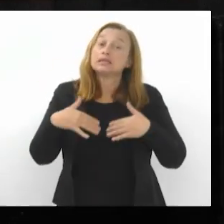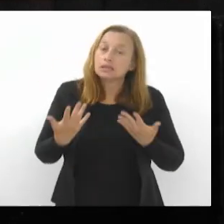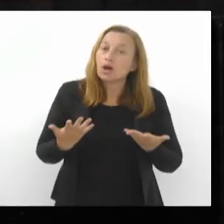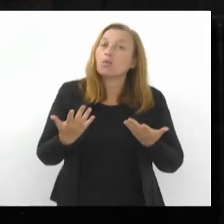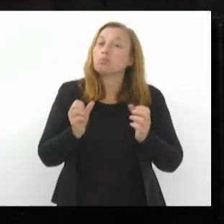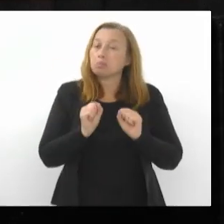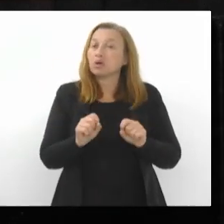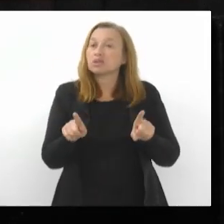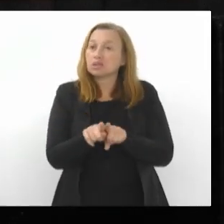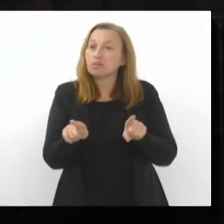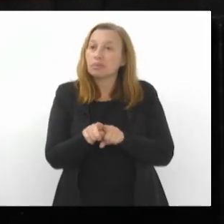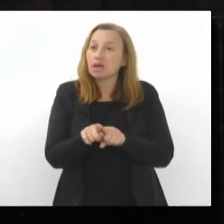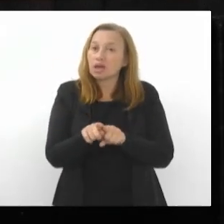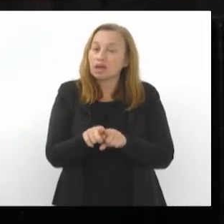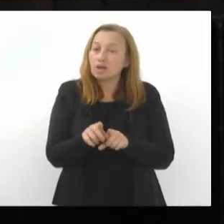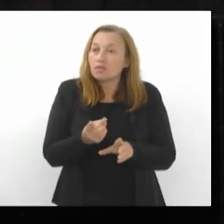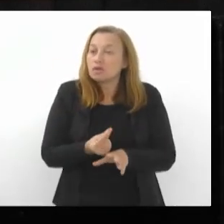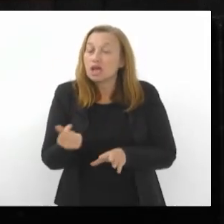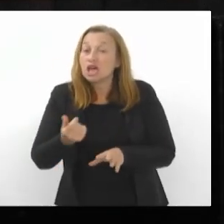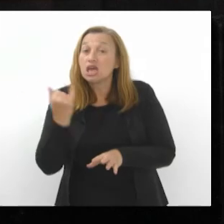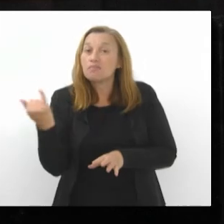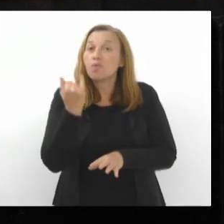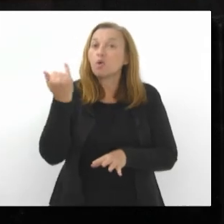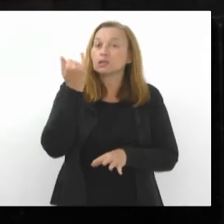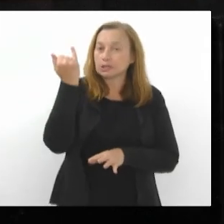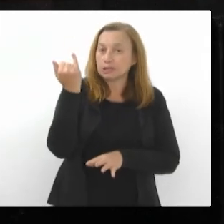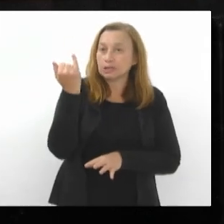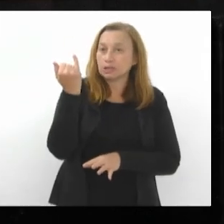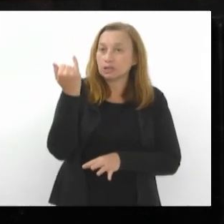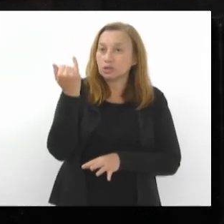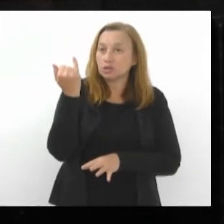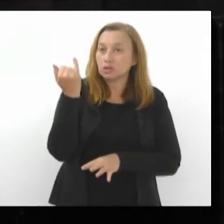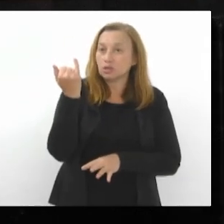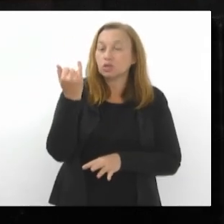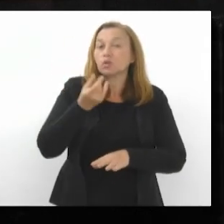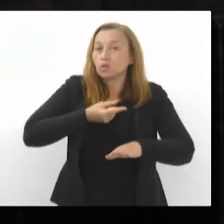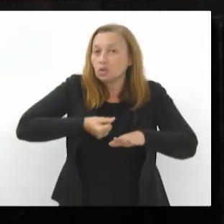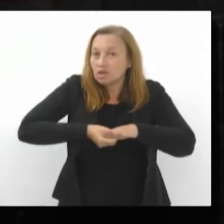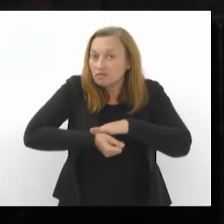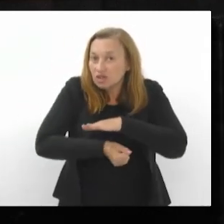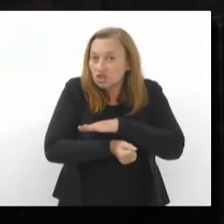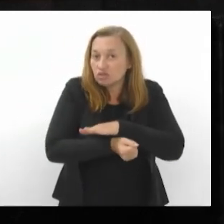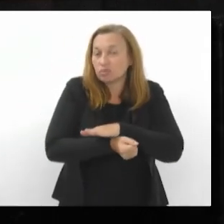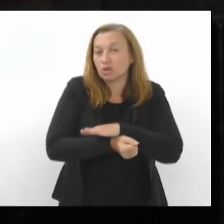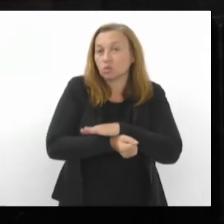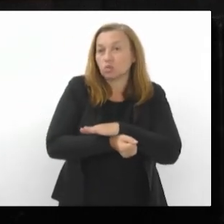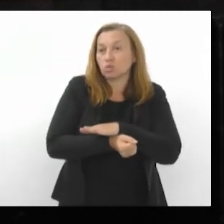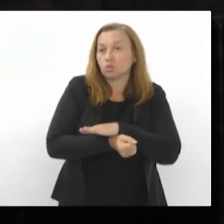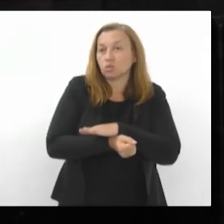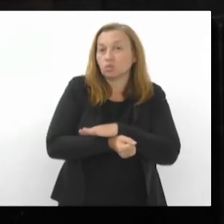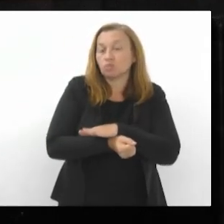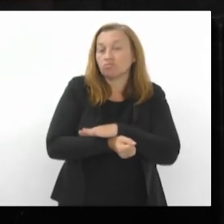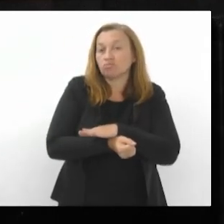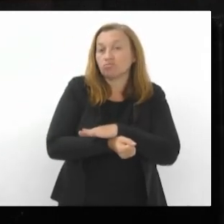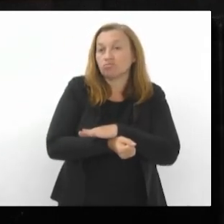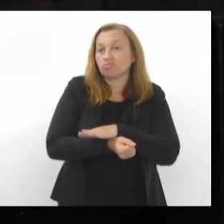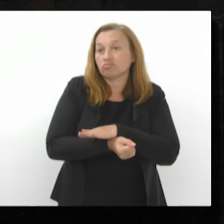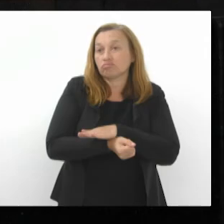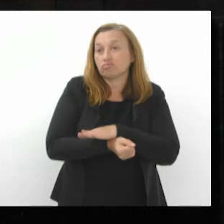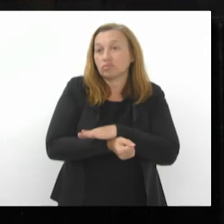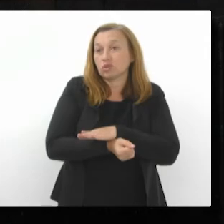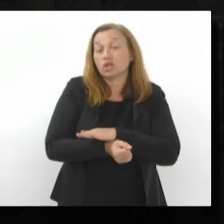também uma saída importante como investimento, né,